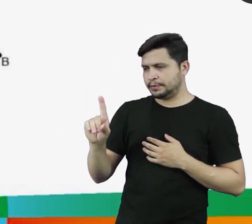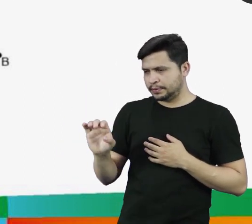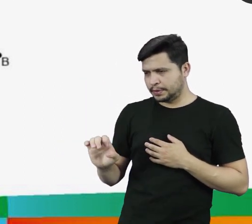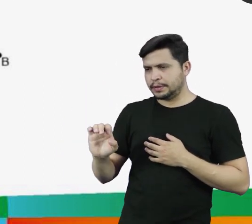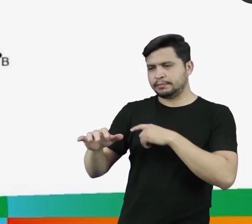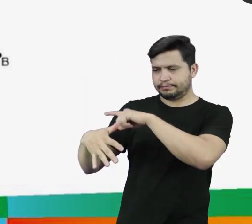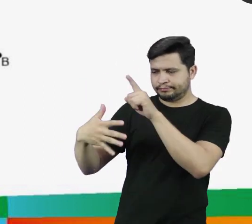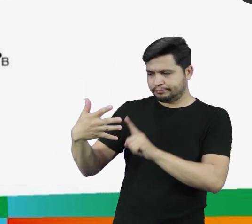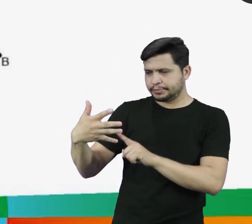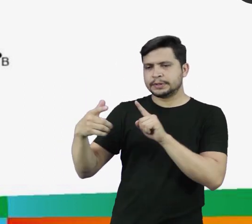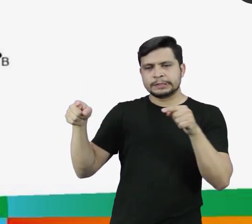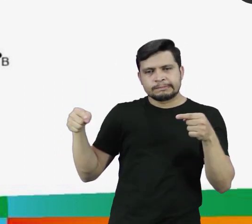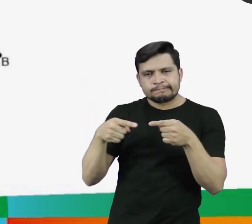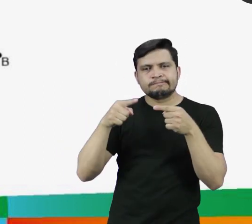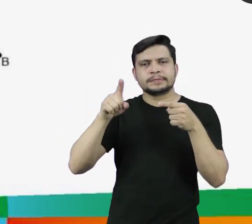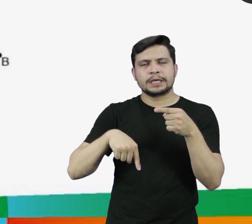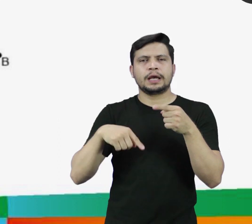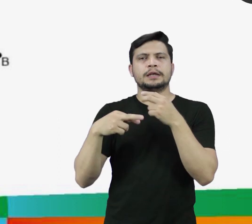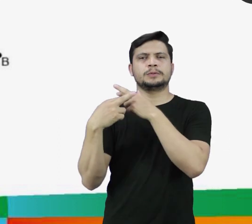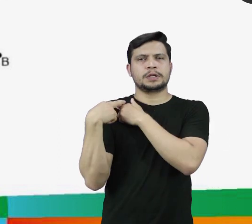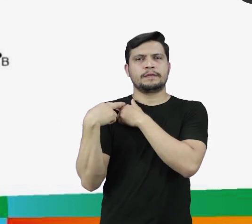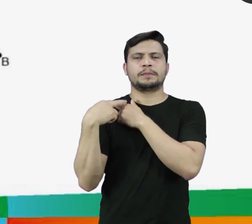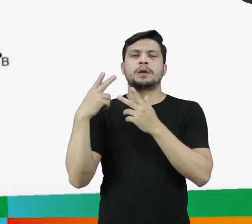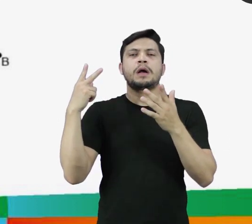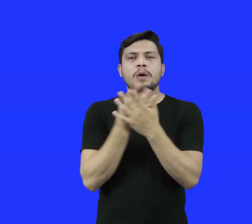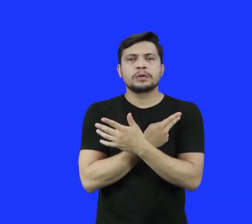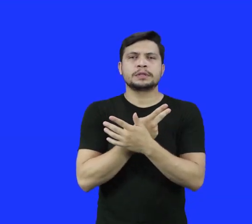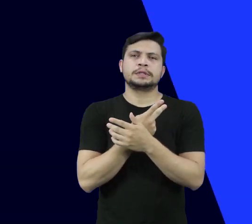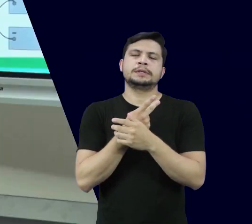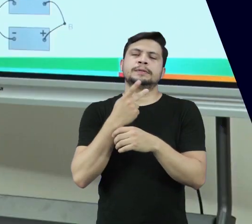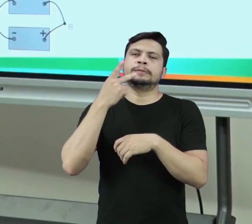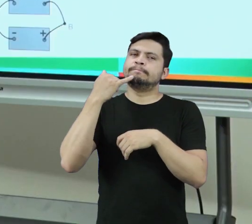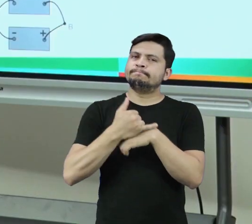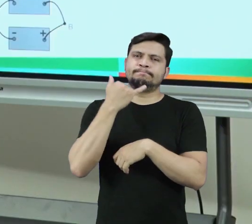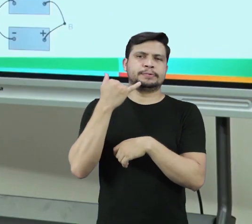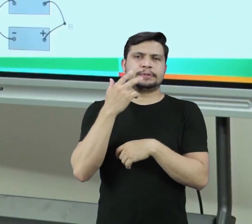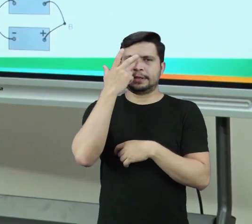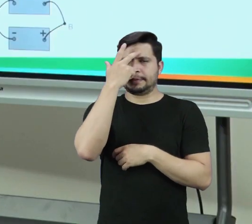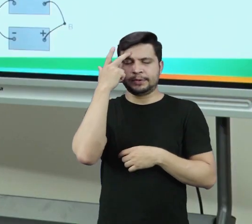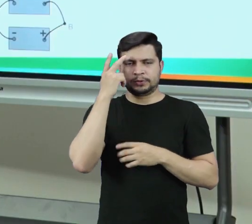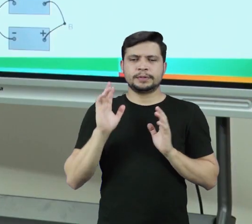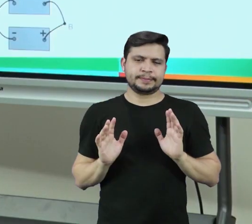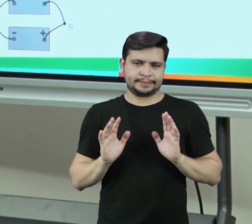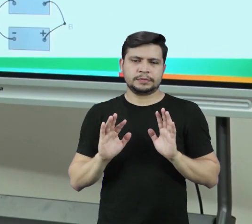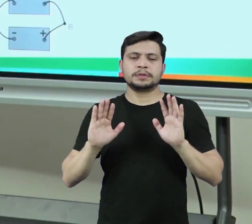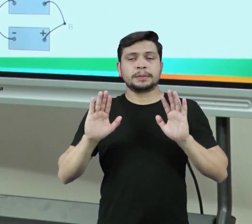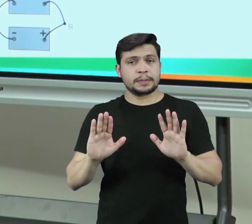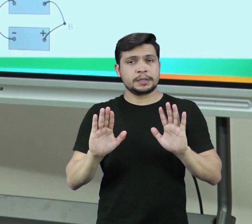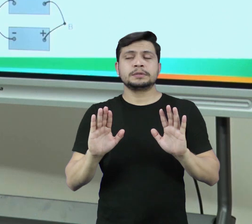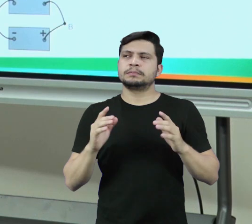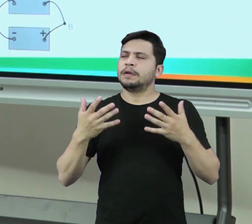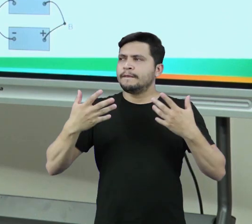acidente? Bom, aqui, apesar de não ter mencionado desde o início, como a gente no caso está tratando do Enem, é interessante a gente analisar o estilo de